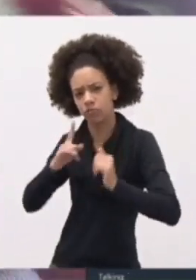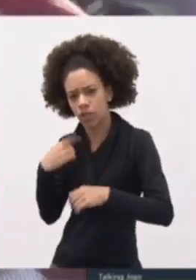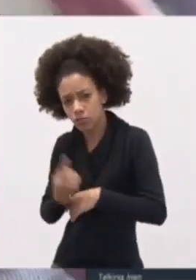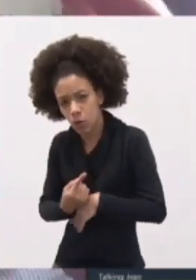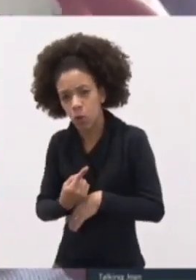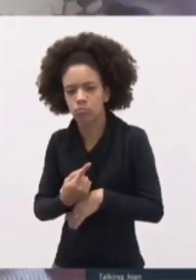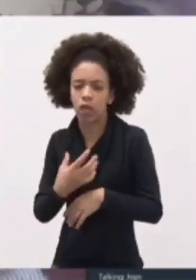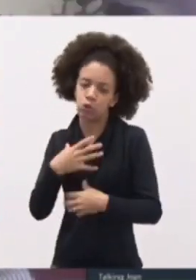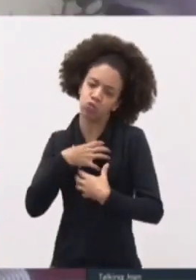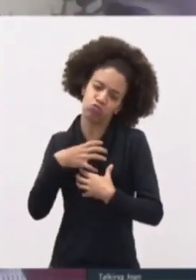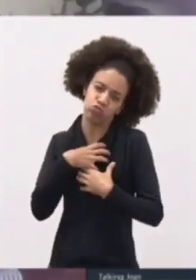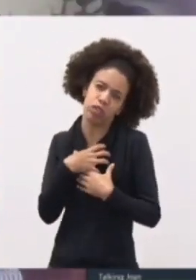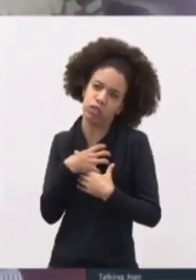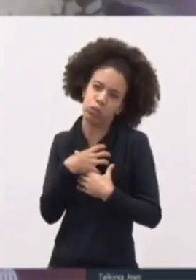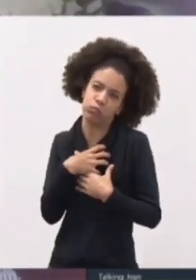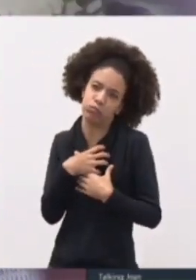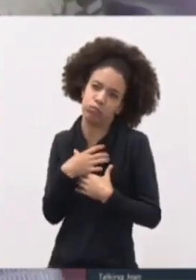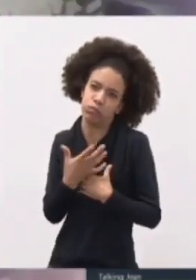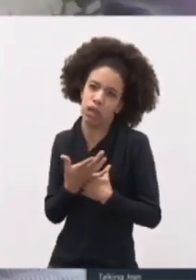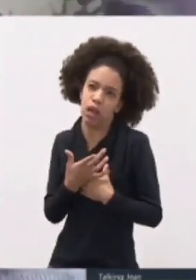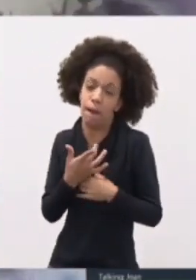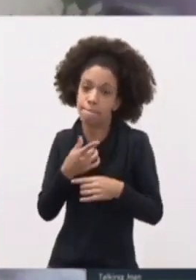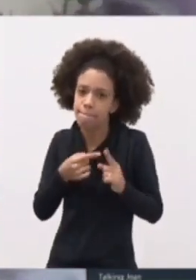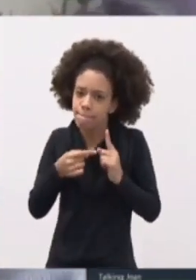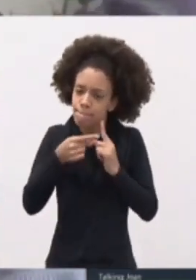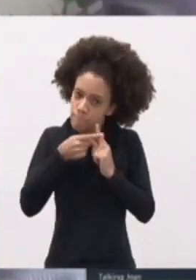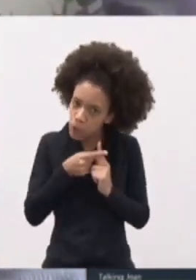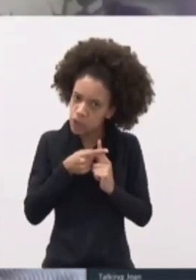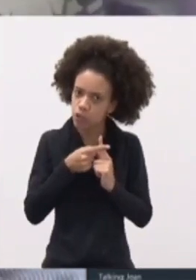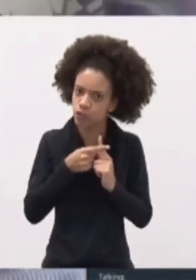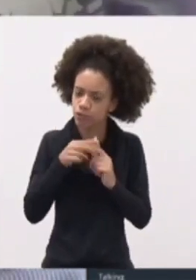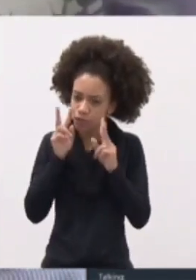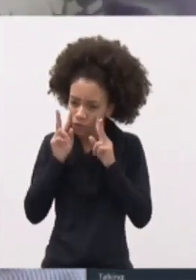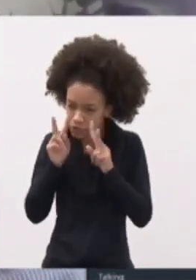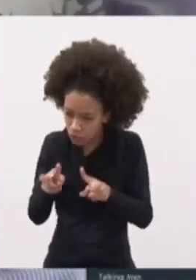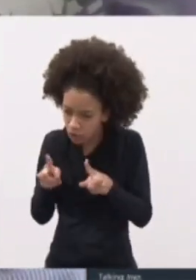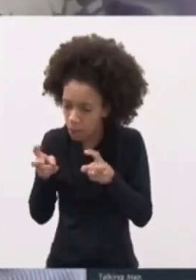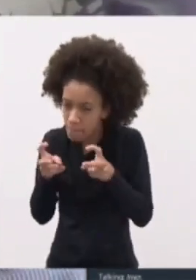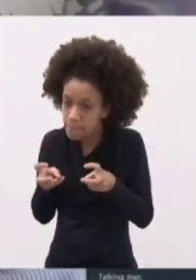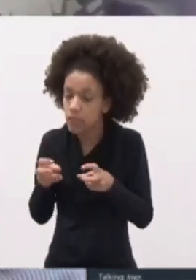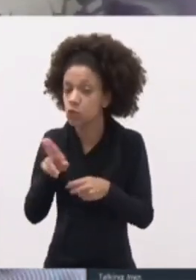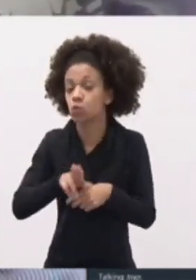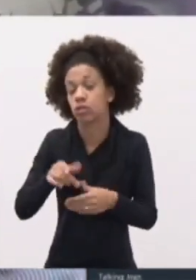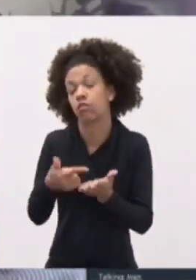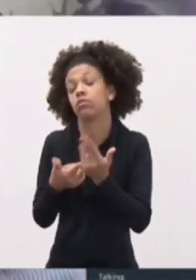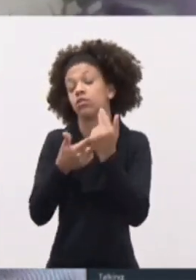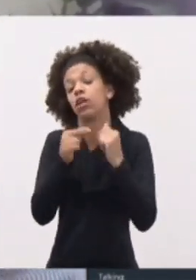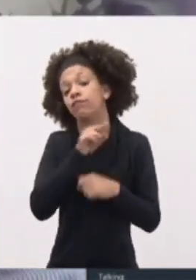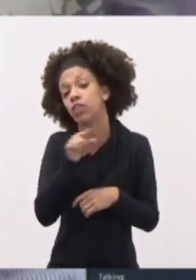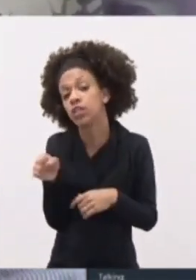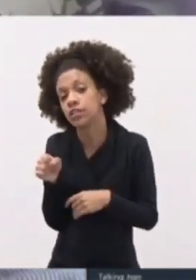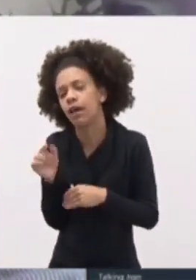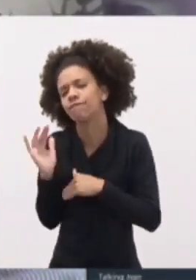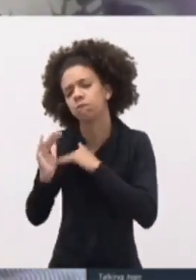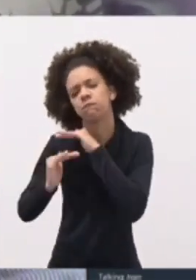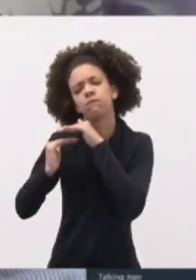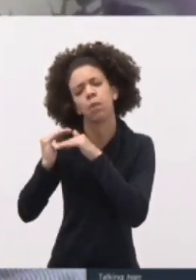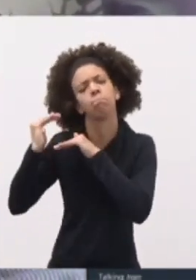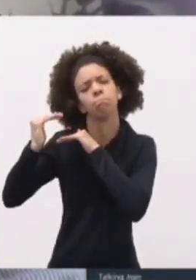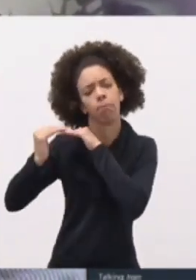Num jeito positivo de ver a tecnologia, você vai cada vez